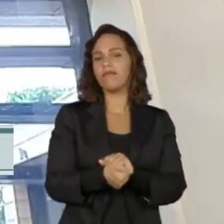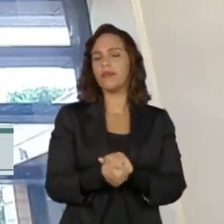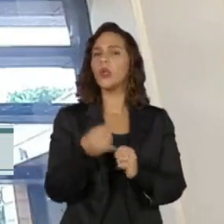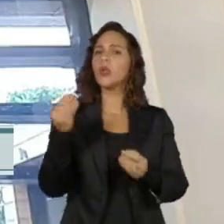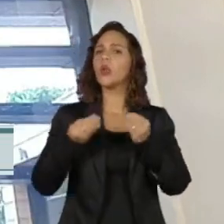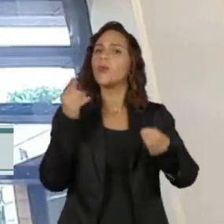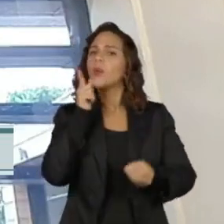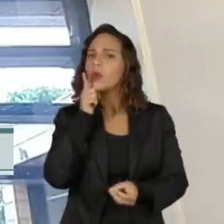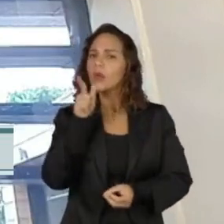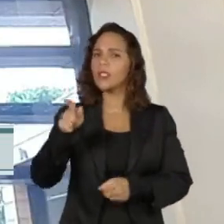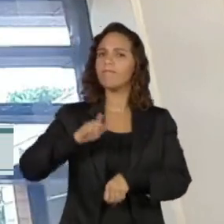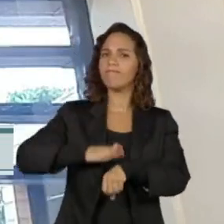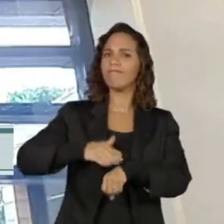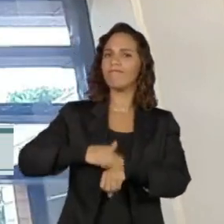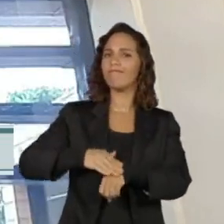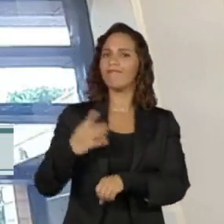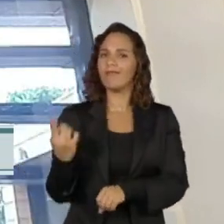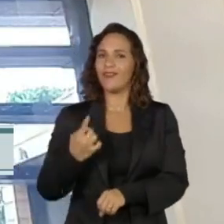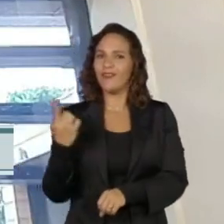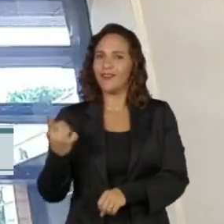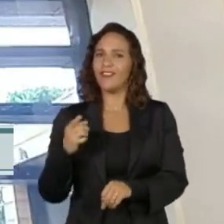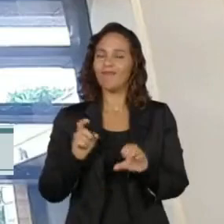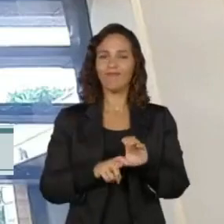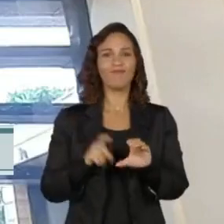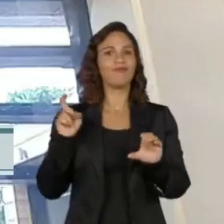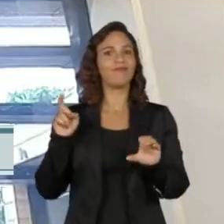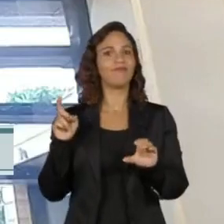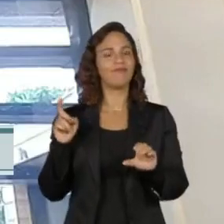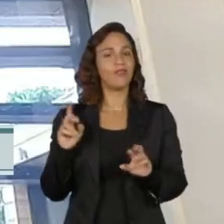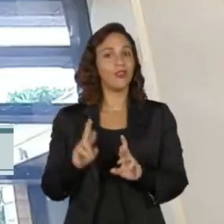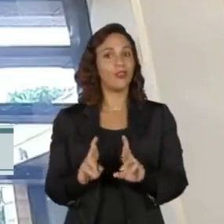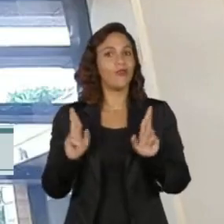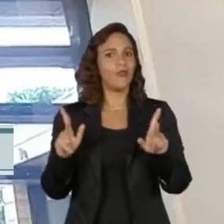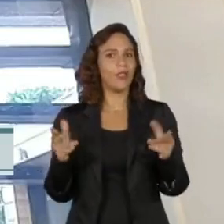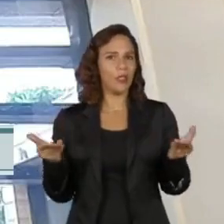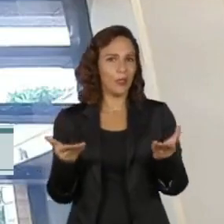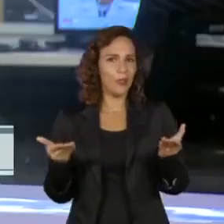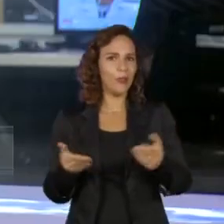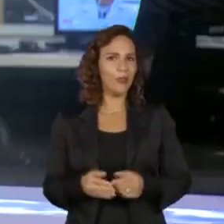numa forma dele realizar de forma diferente do que ele realizava anteriormente.